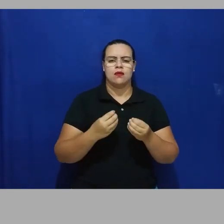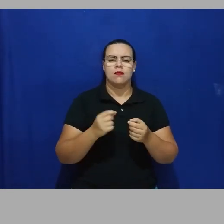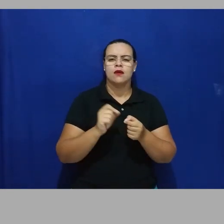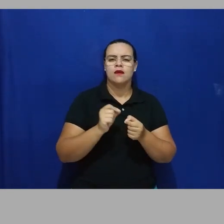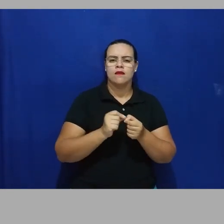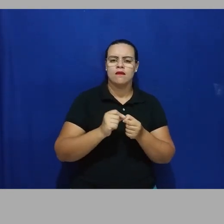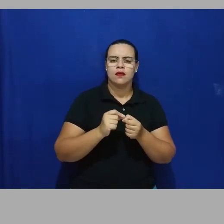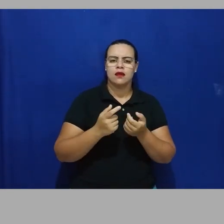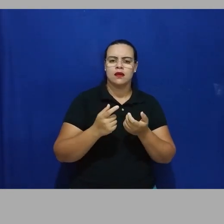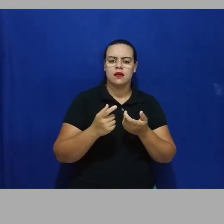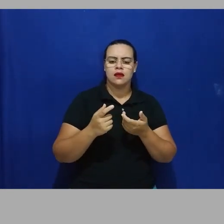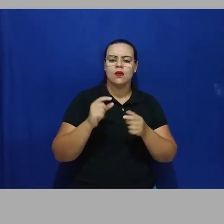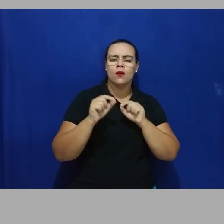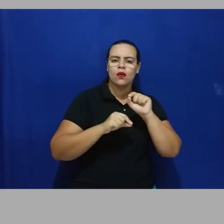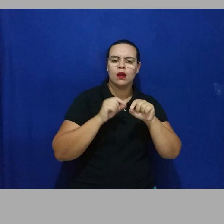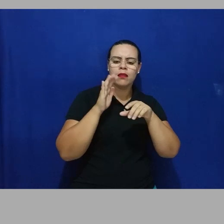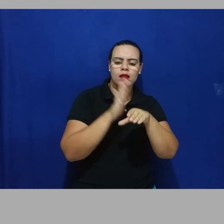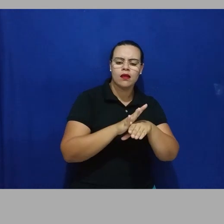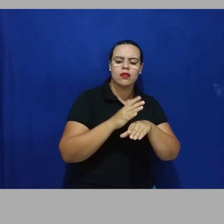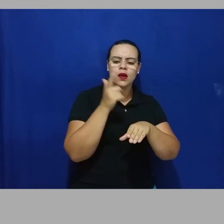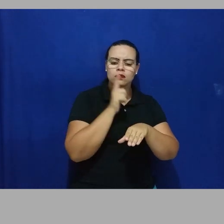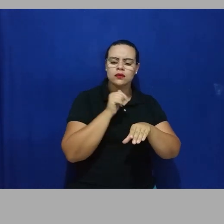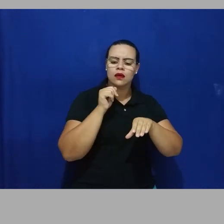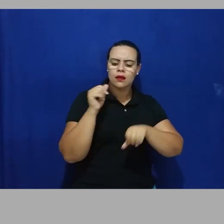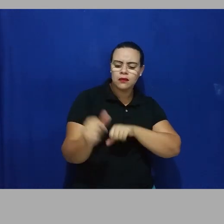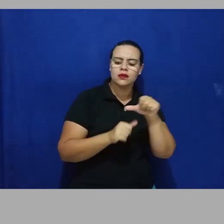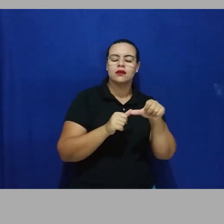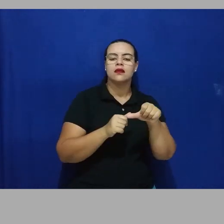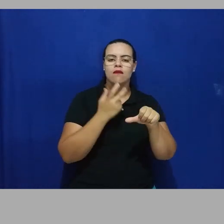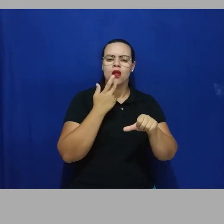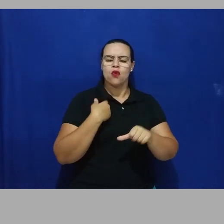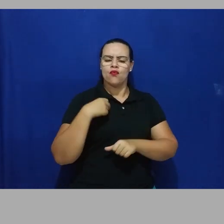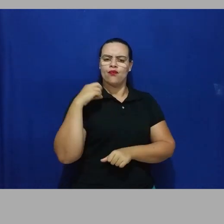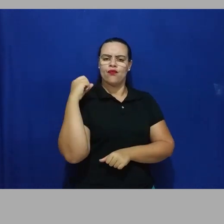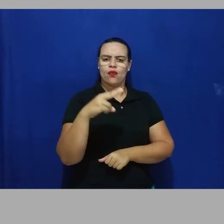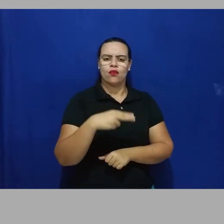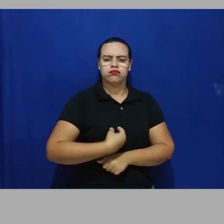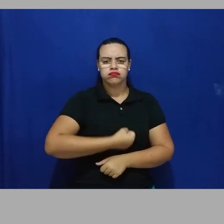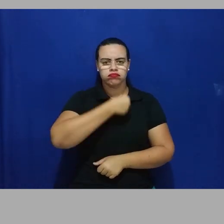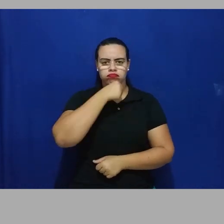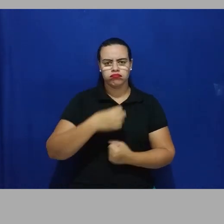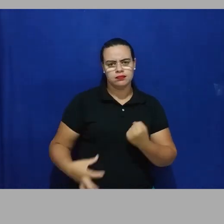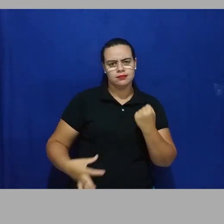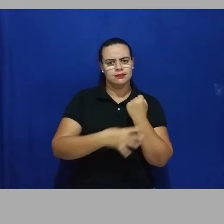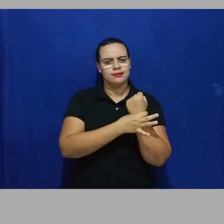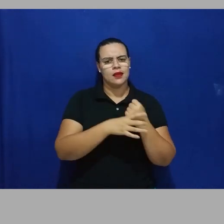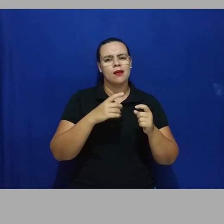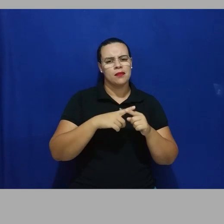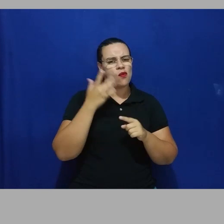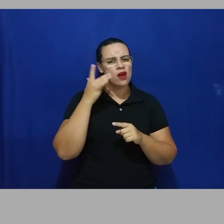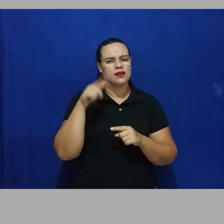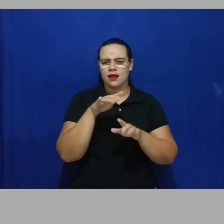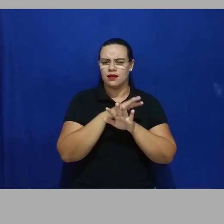da contribuição que deu para essa mudança, e aí diga, eu vou envelhecer com